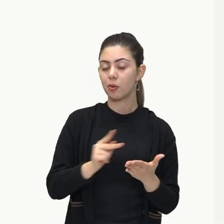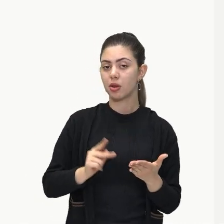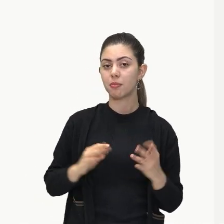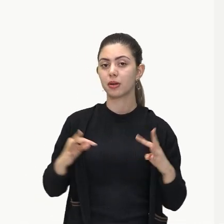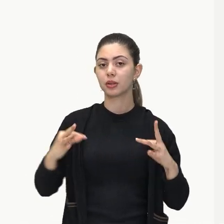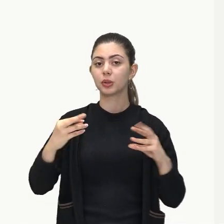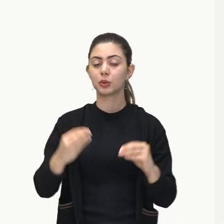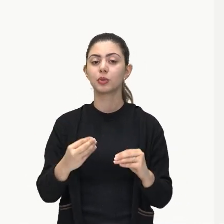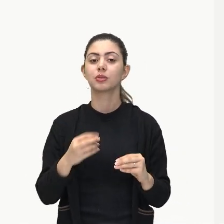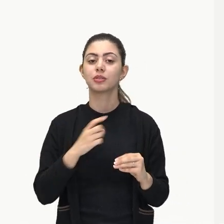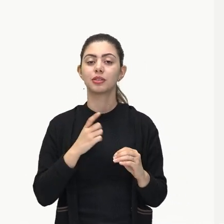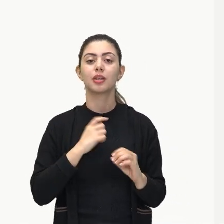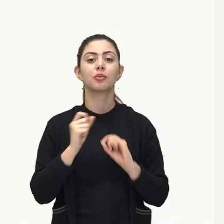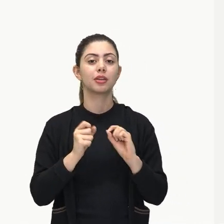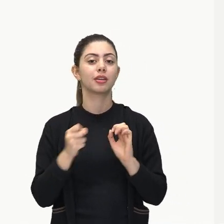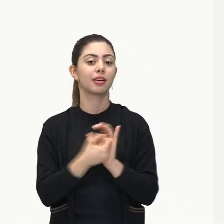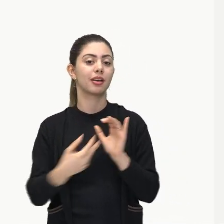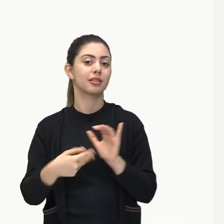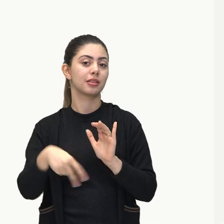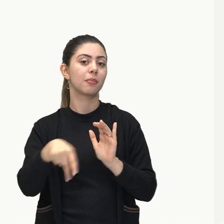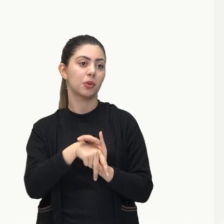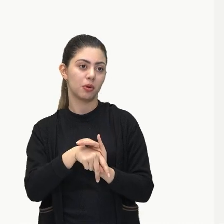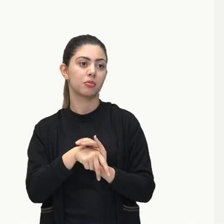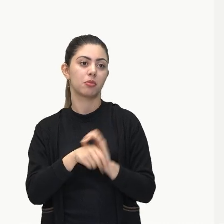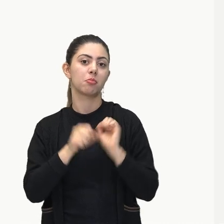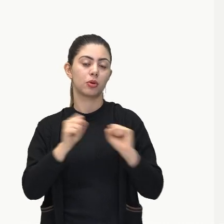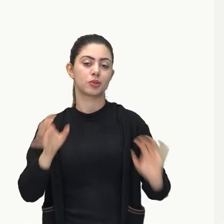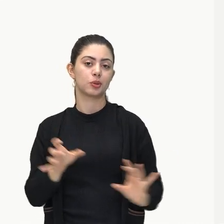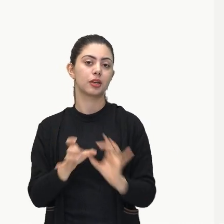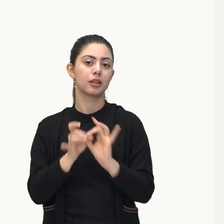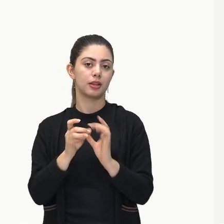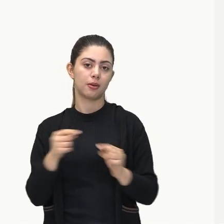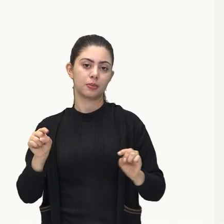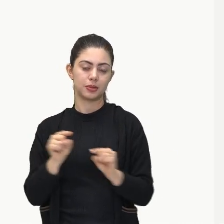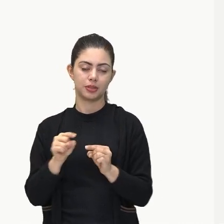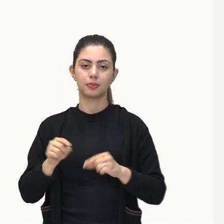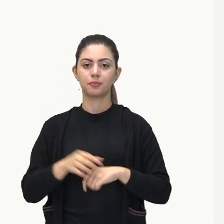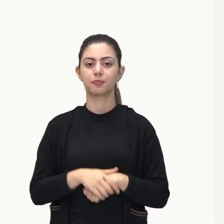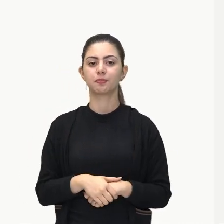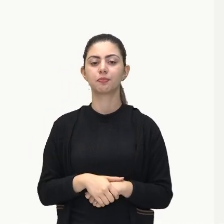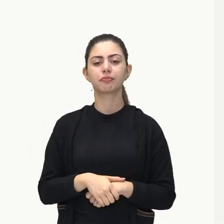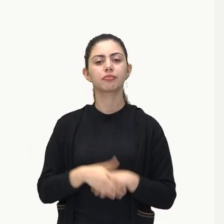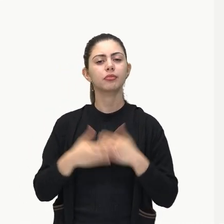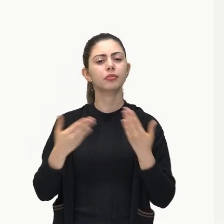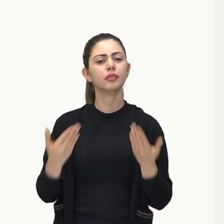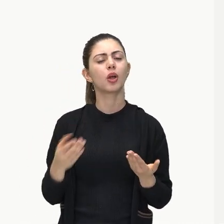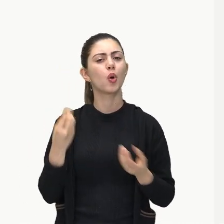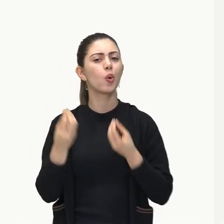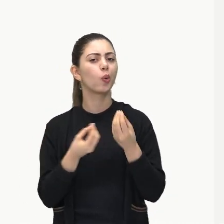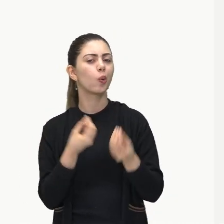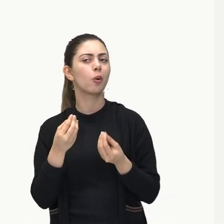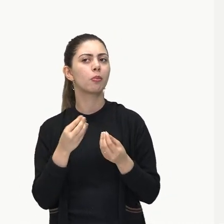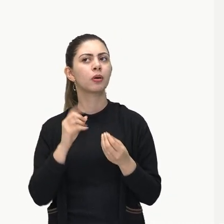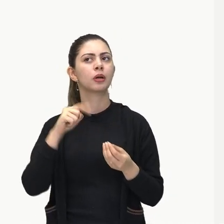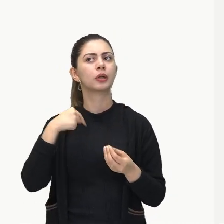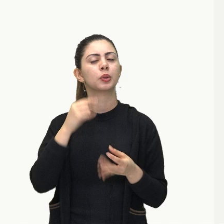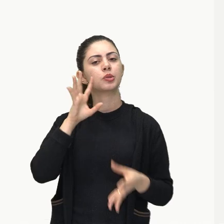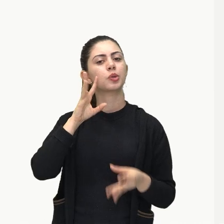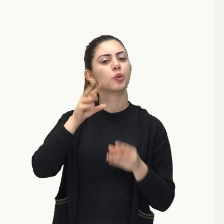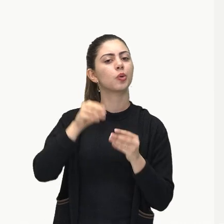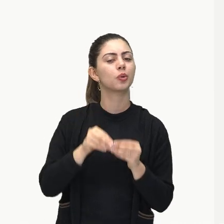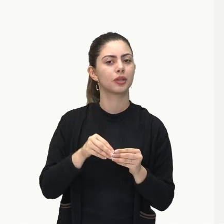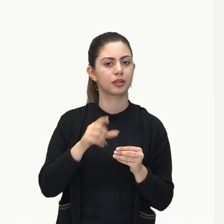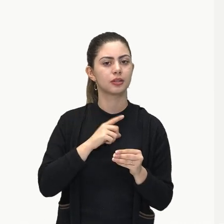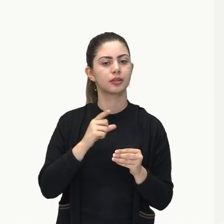tenham cadência. Essa é uma característica interessante sobre os poemas. Como é que eu posso notar essa cadência? Principalmente